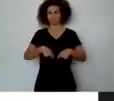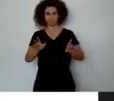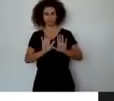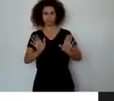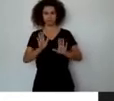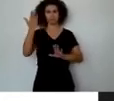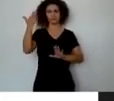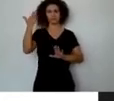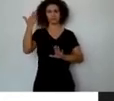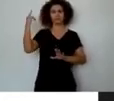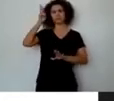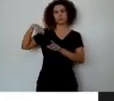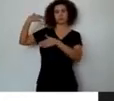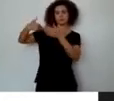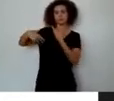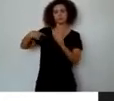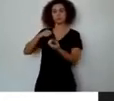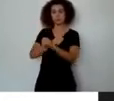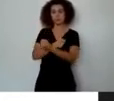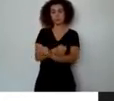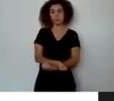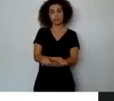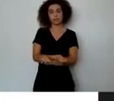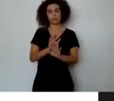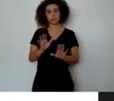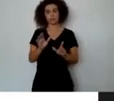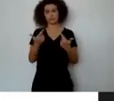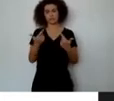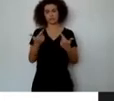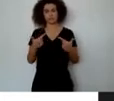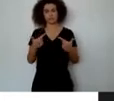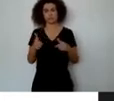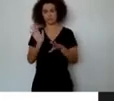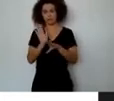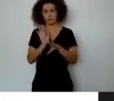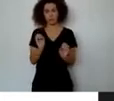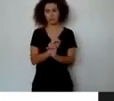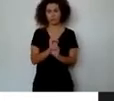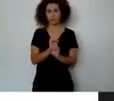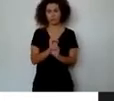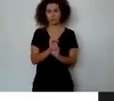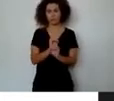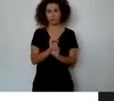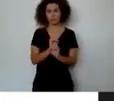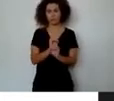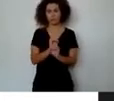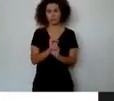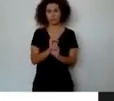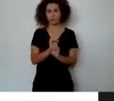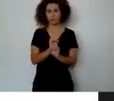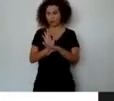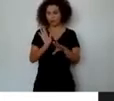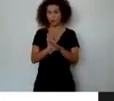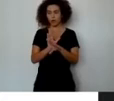Saíram, né, da escravidão, mas que não receberam nenhum tipo de auxílio, apoio do governo. Isso